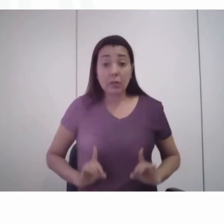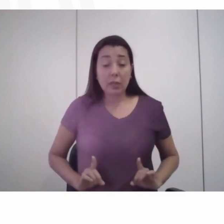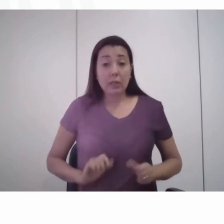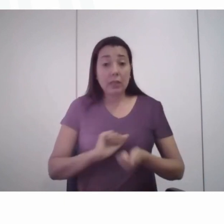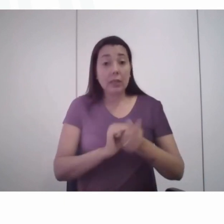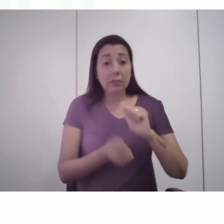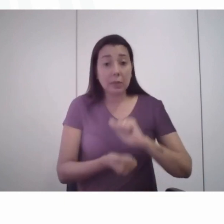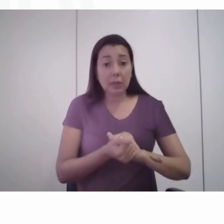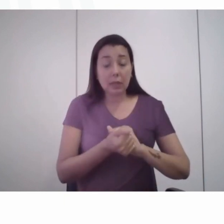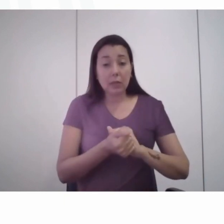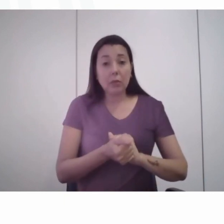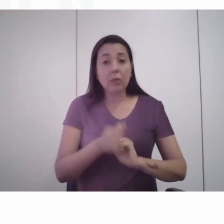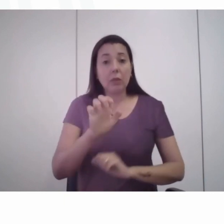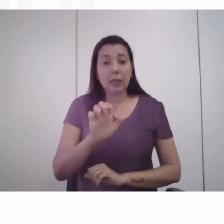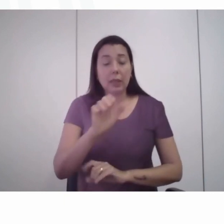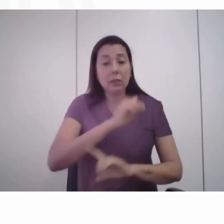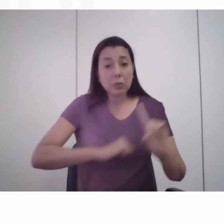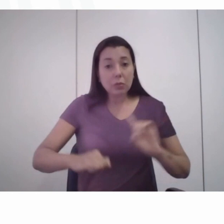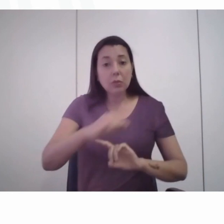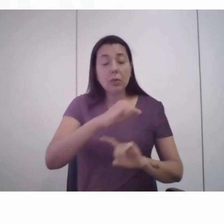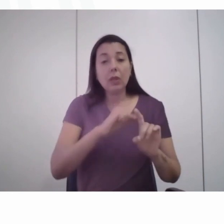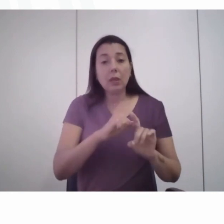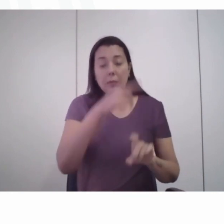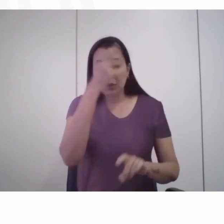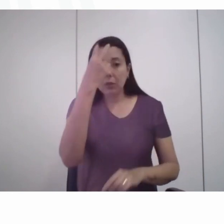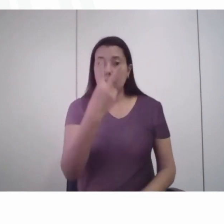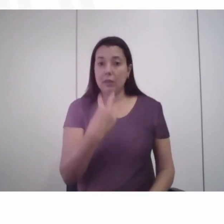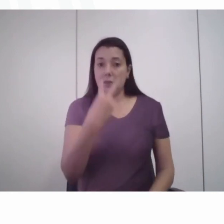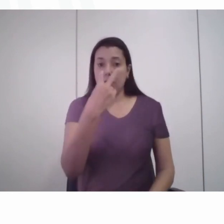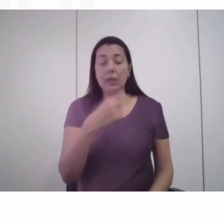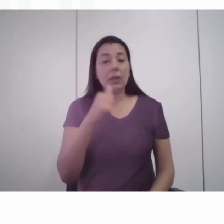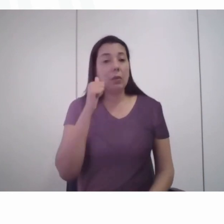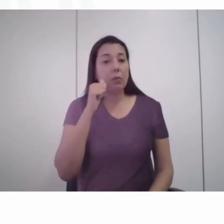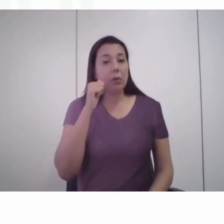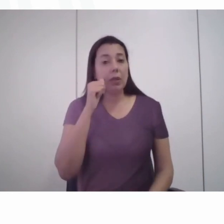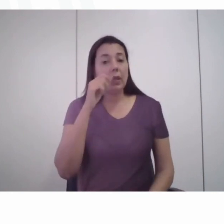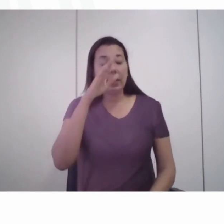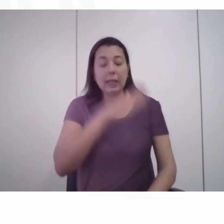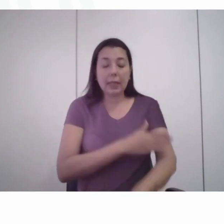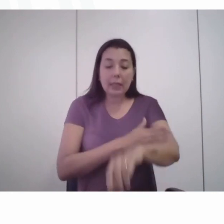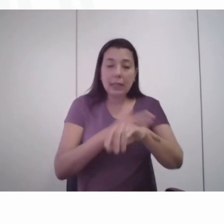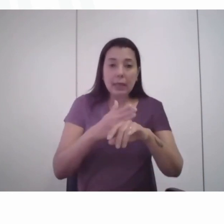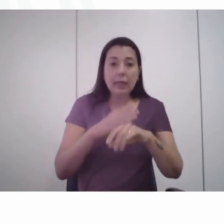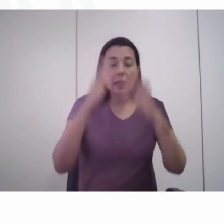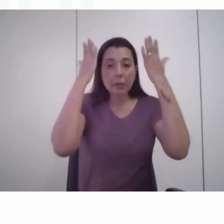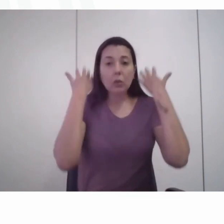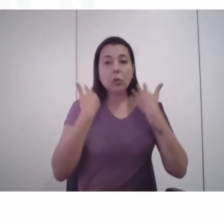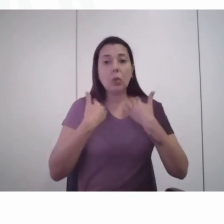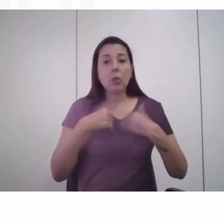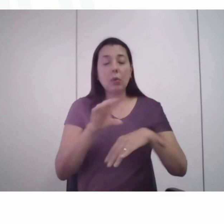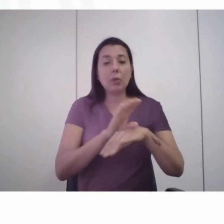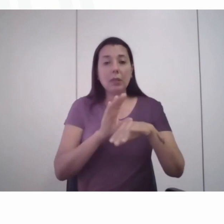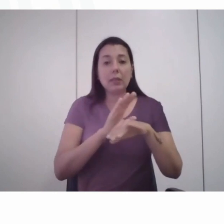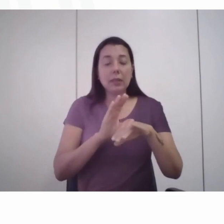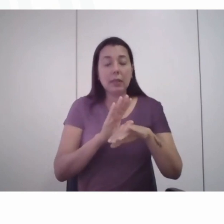reabilitados no e-social. Para quem não me vê, eu sou uma mulher de pele clara, cabelos longos, castanhos, lisos, abaixo